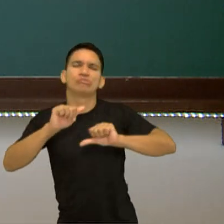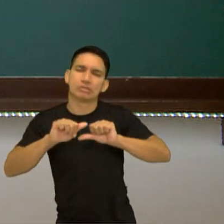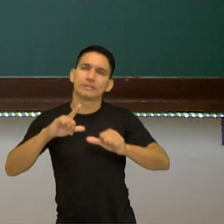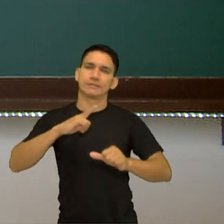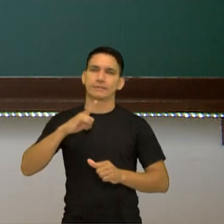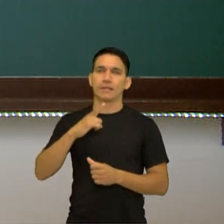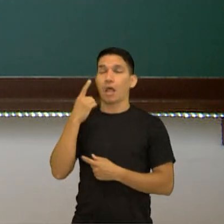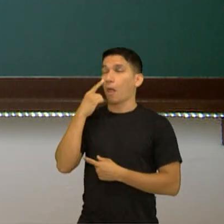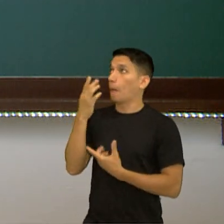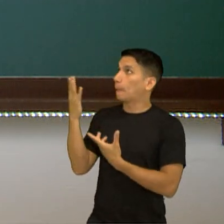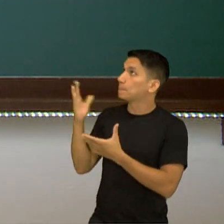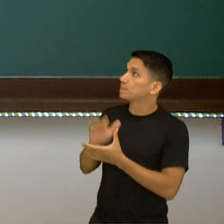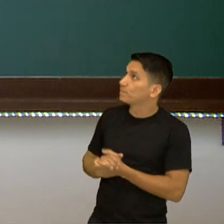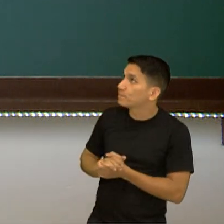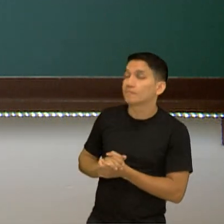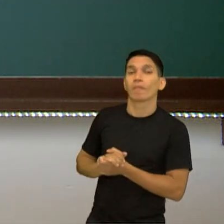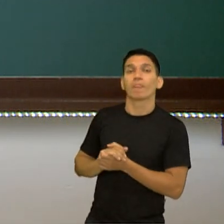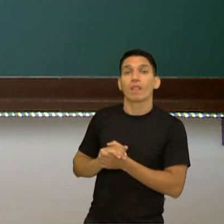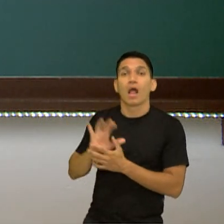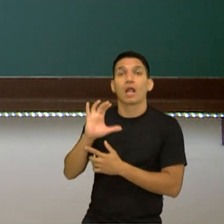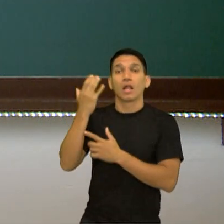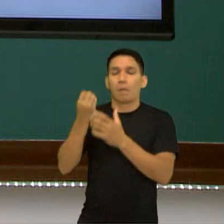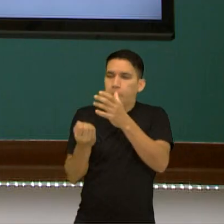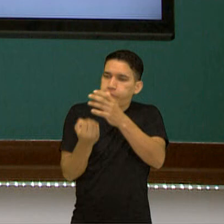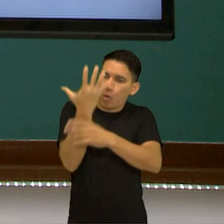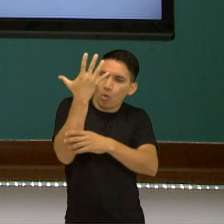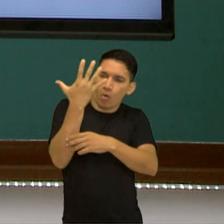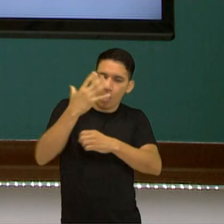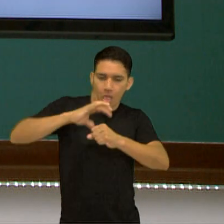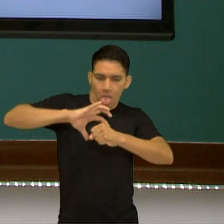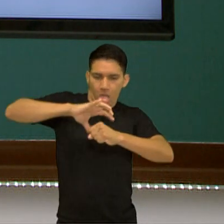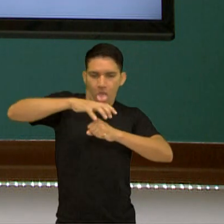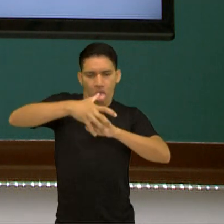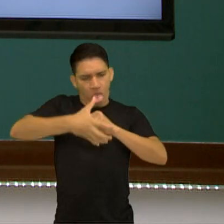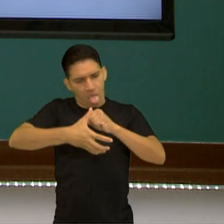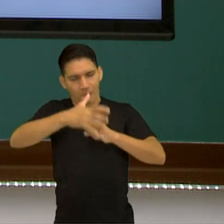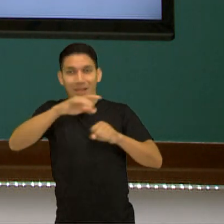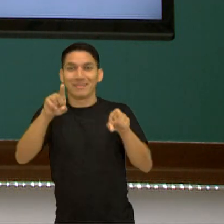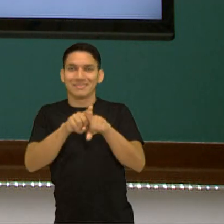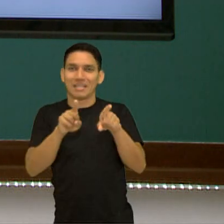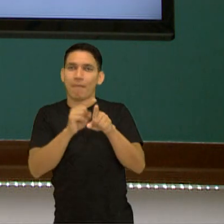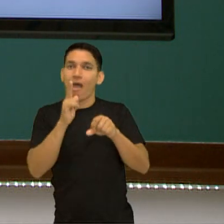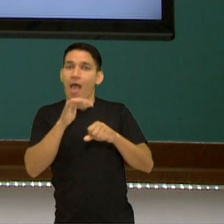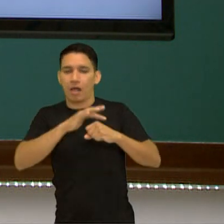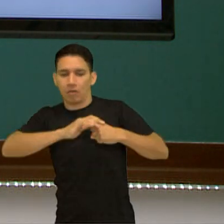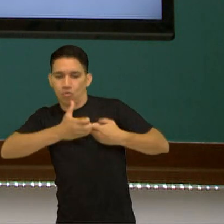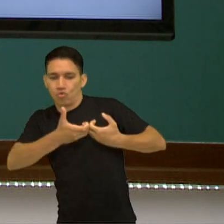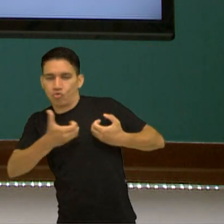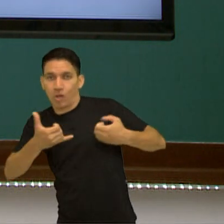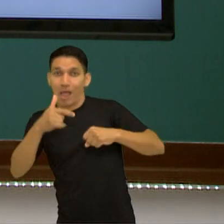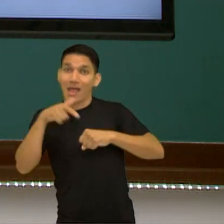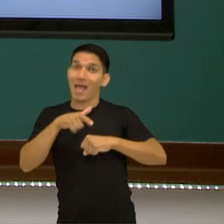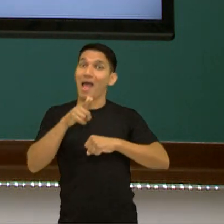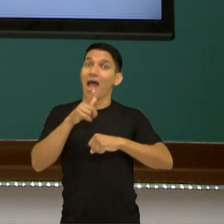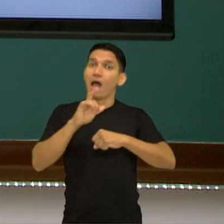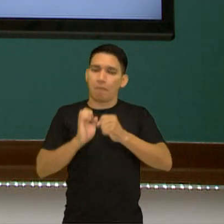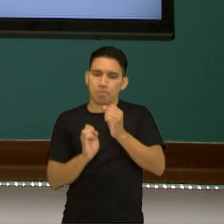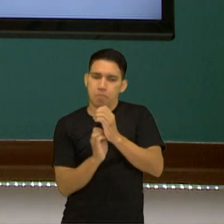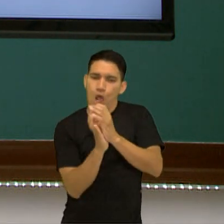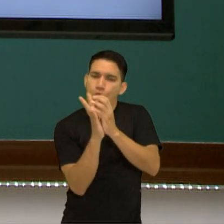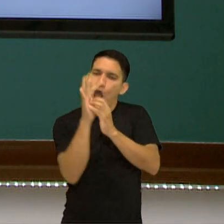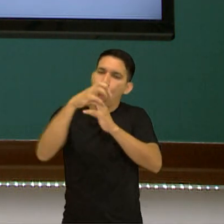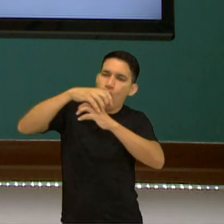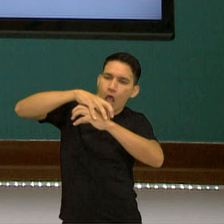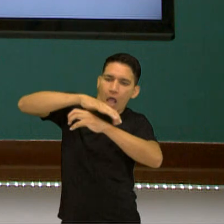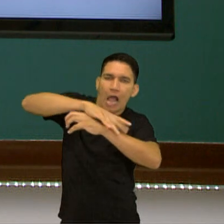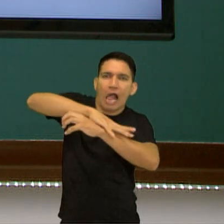E olha aqui na tela que, após o surgimento da atmosfera e da água do nosso planeta, a lava passou a se resfriar mais rápido